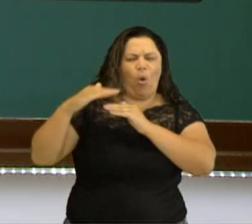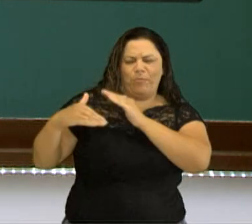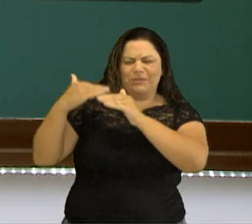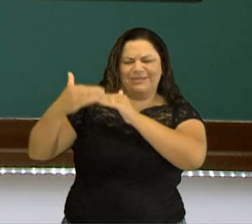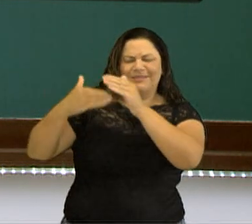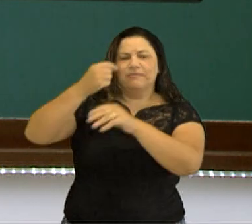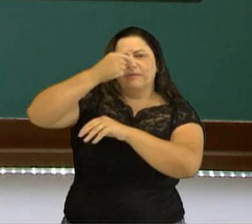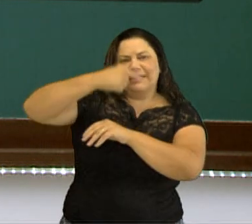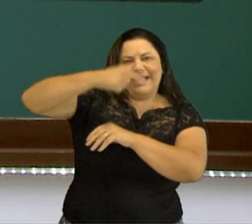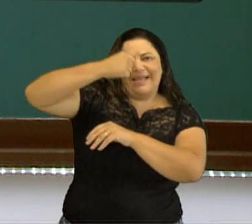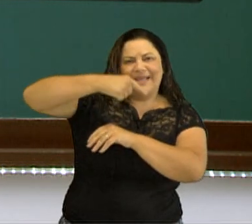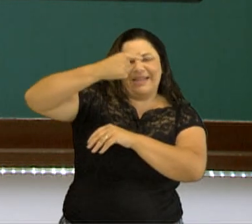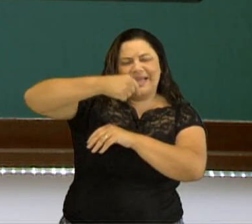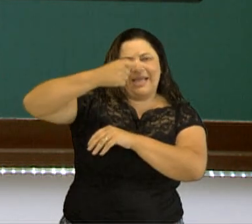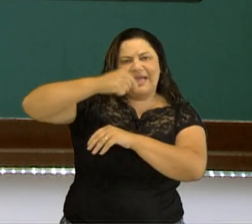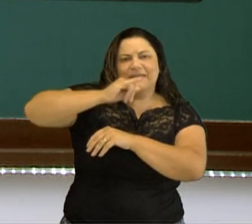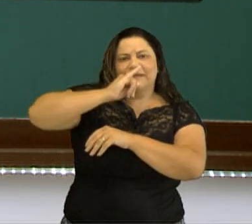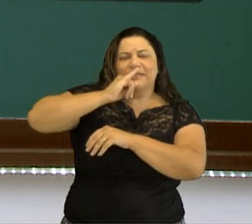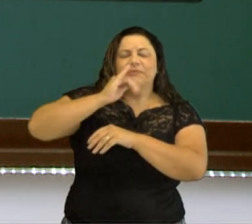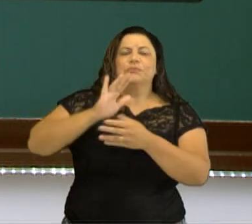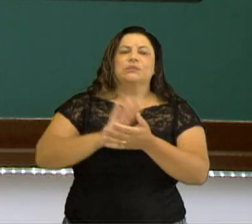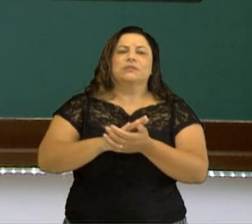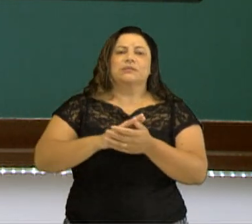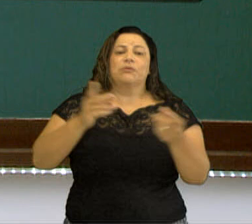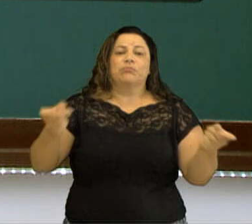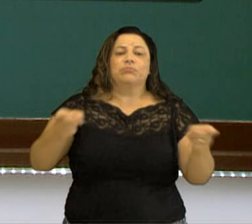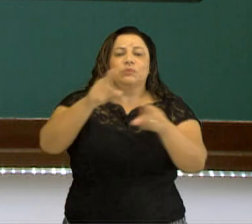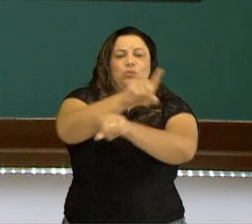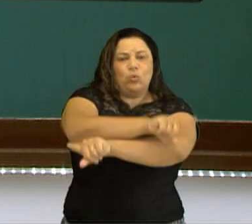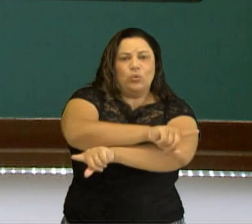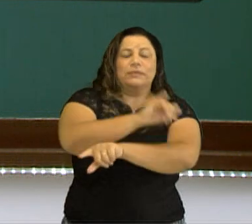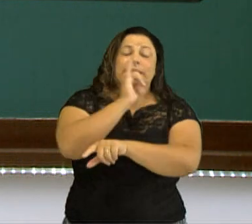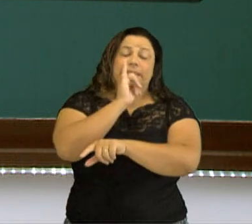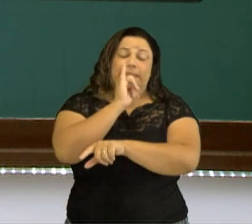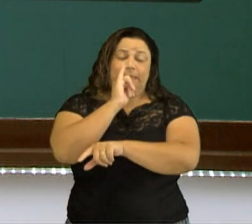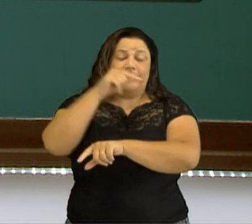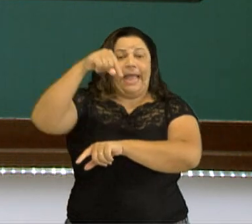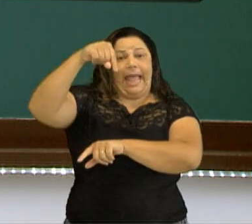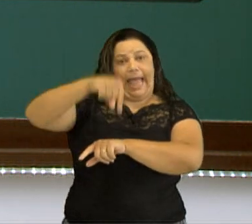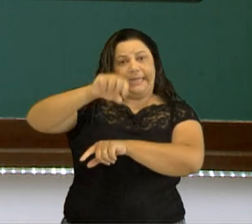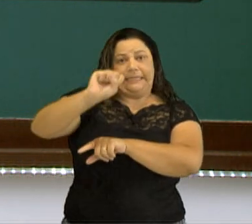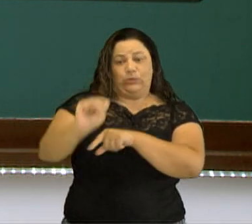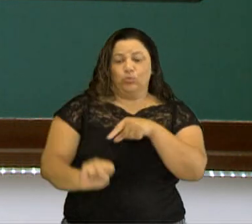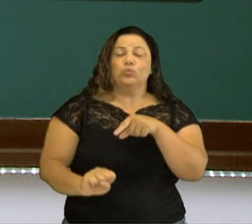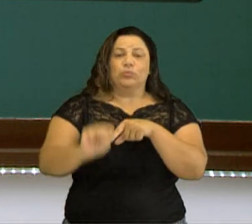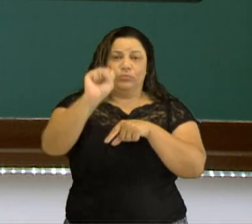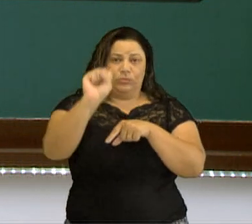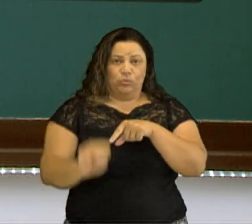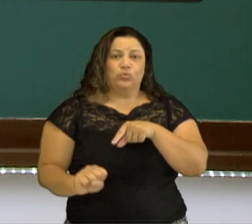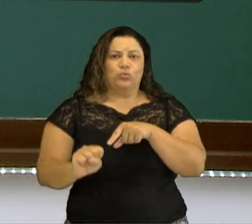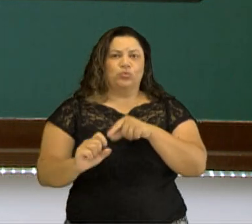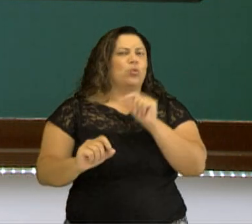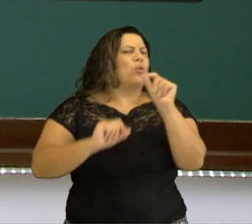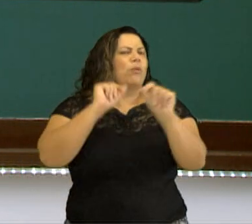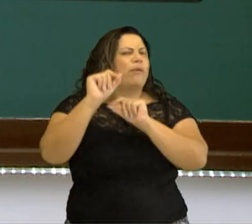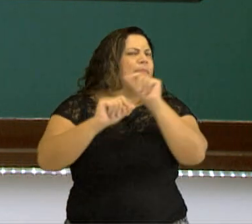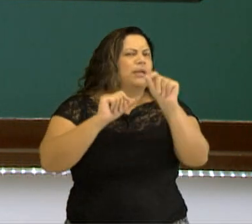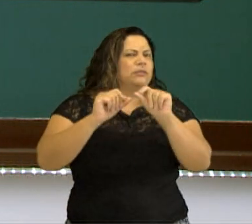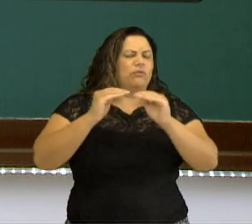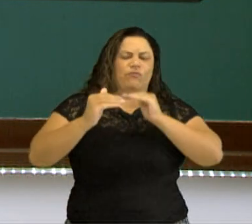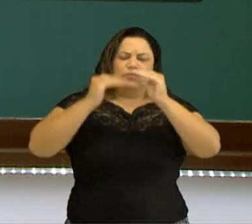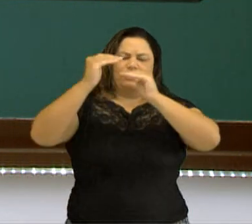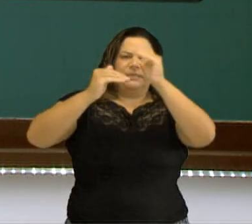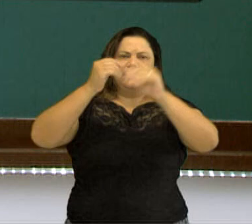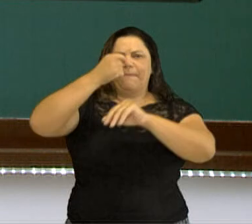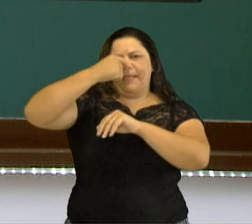da gripe no hemisfério contrário. Então, quando a gente vai aplicar a vacina aqui no hemisfério sul, eles analisam qual foi o desempenho